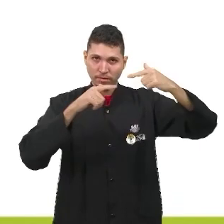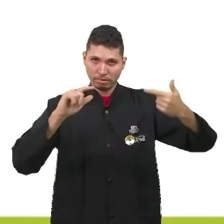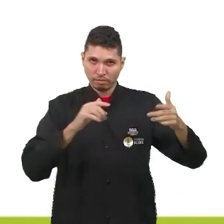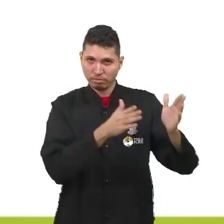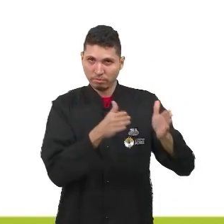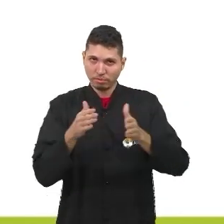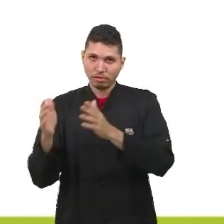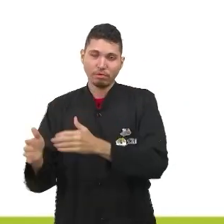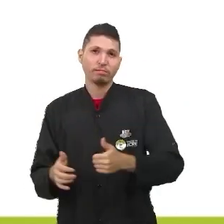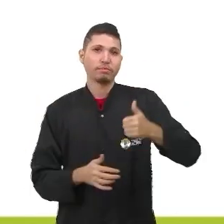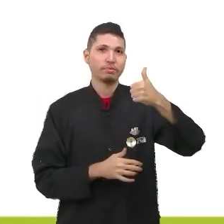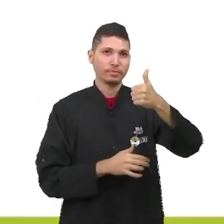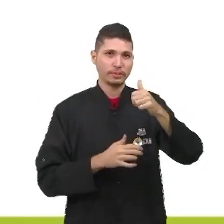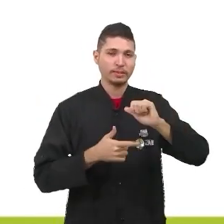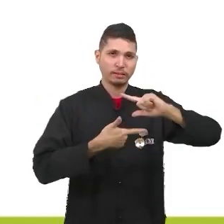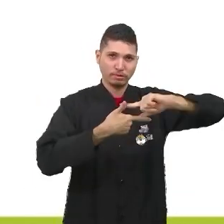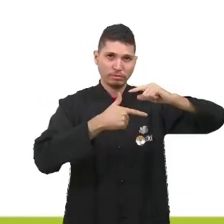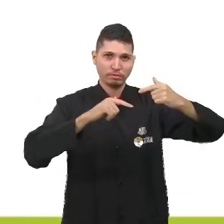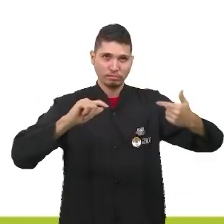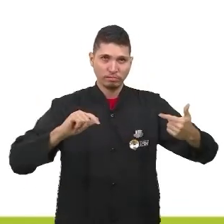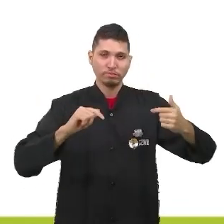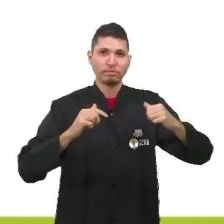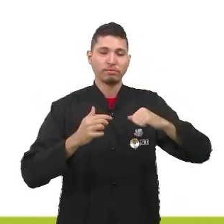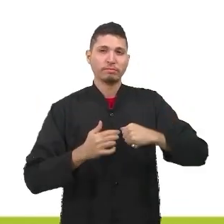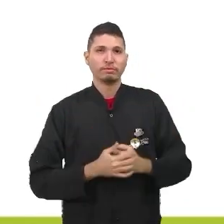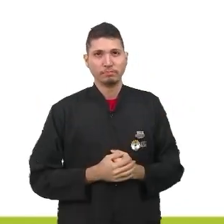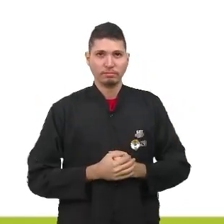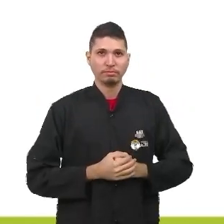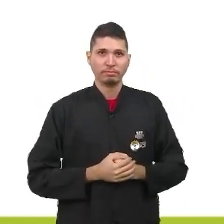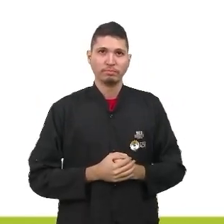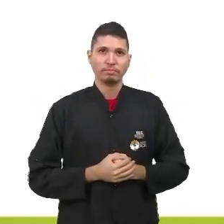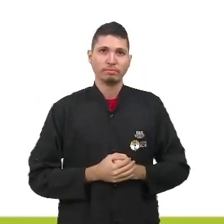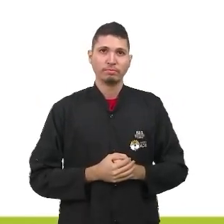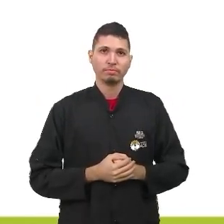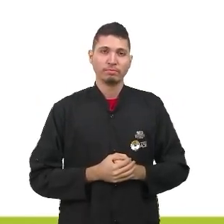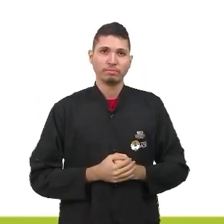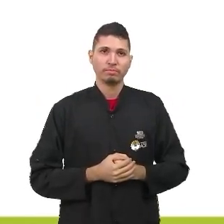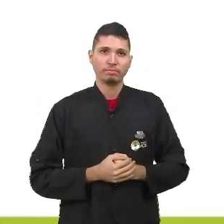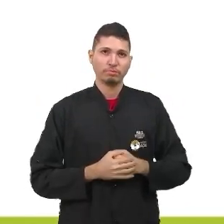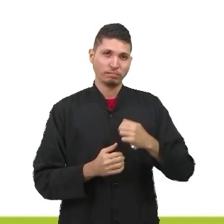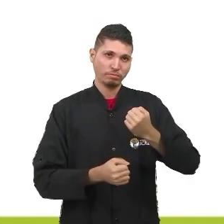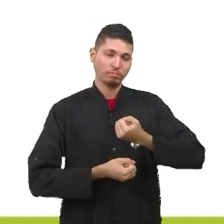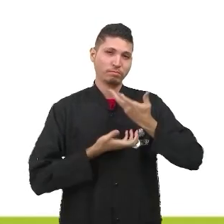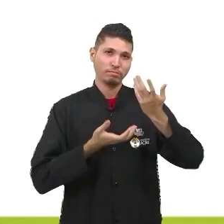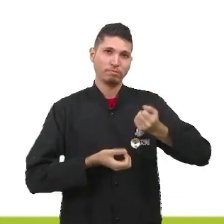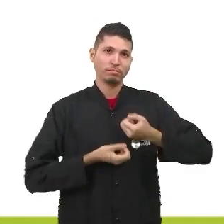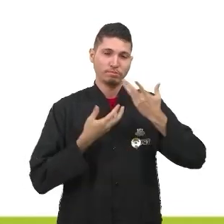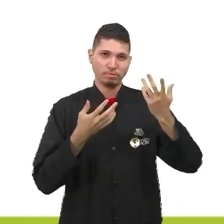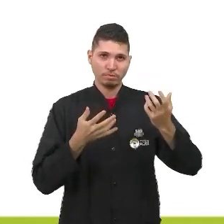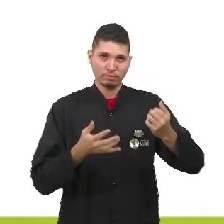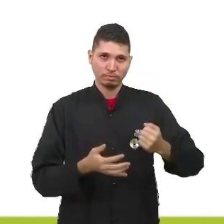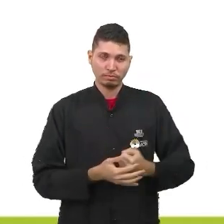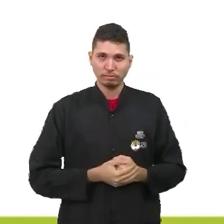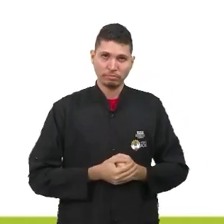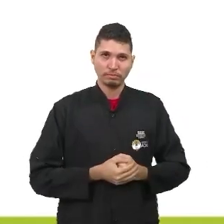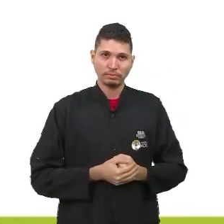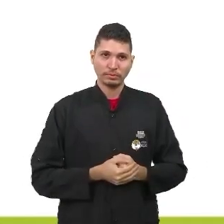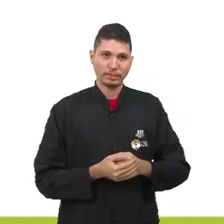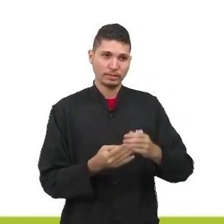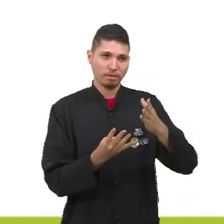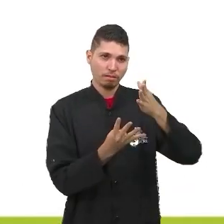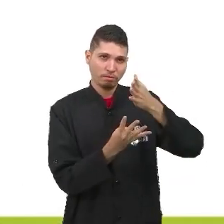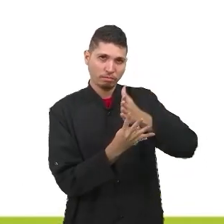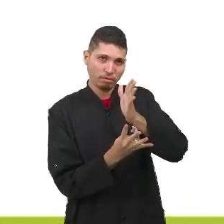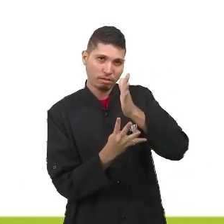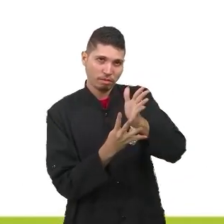do modernismo, ela vai se inspirar, logicamente, né, nas tendências europeias. Mas é